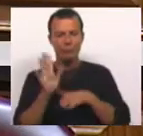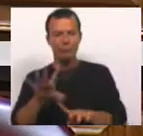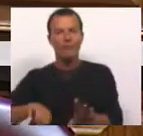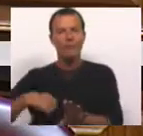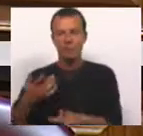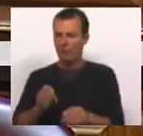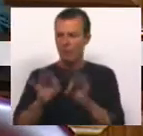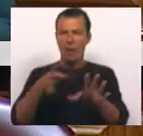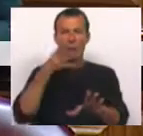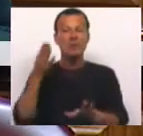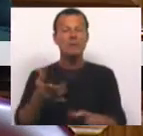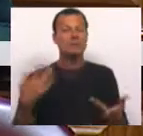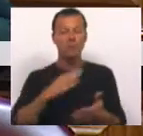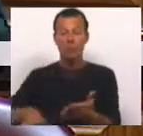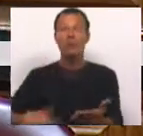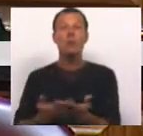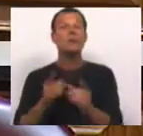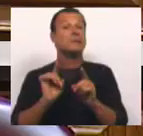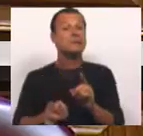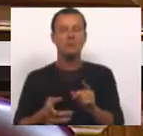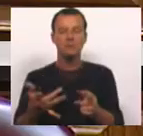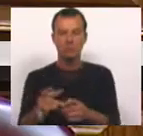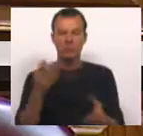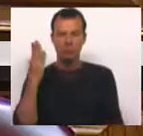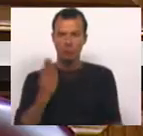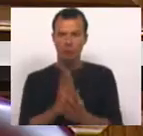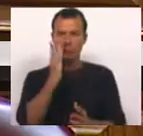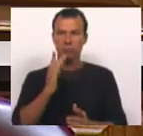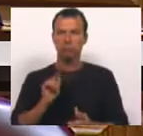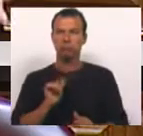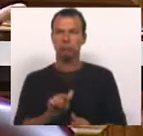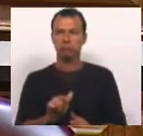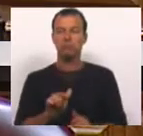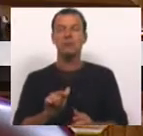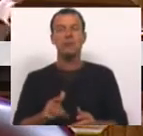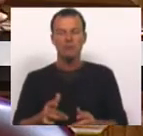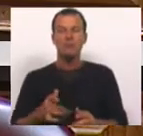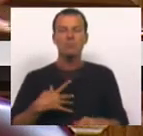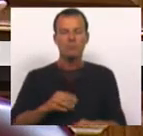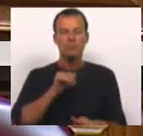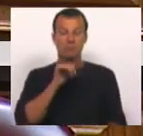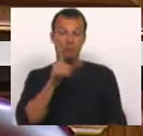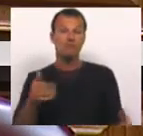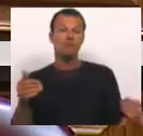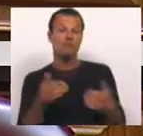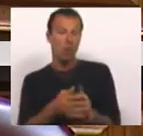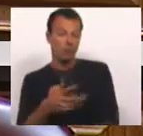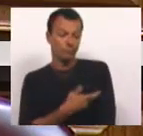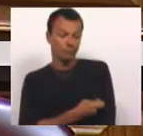como referi, propõem que apenas possa ser consumada a morte medicamente